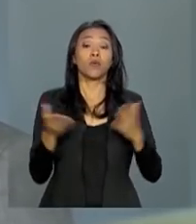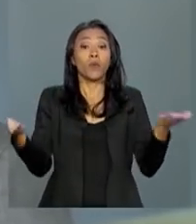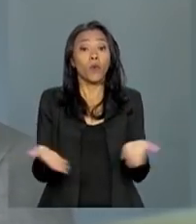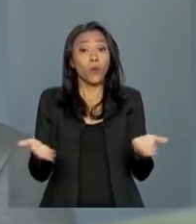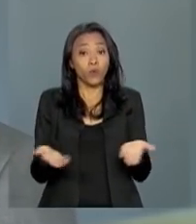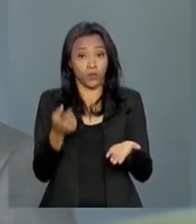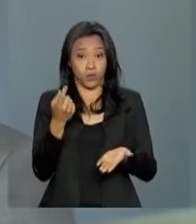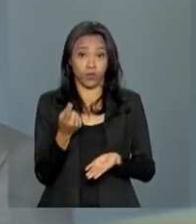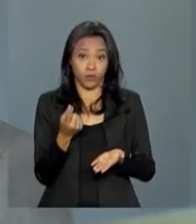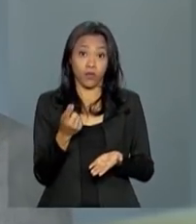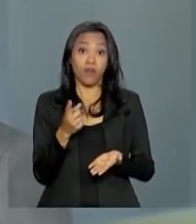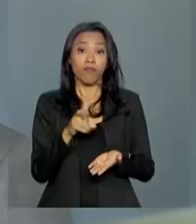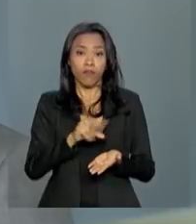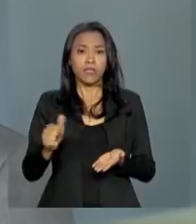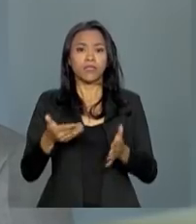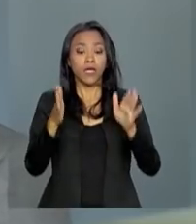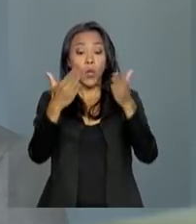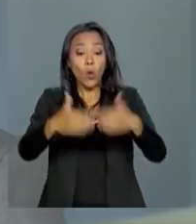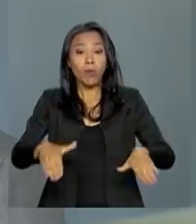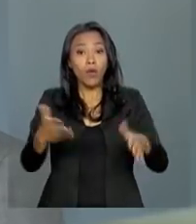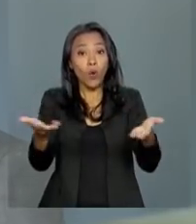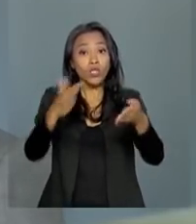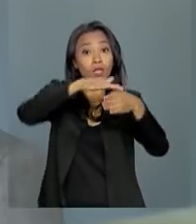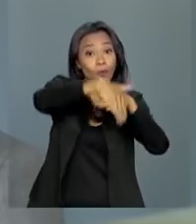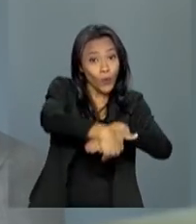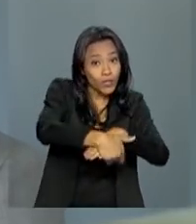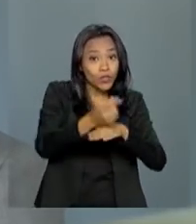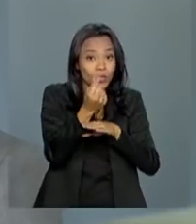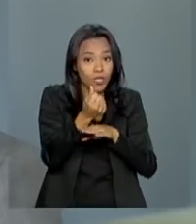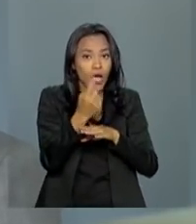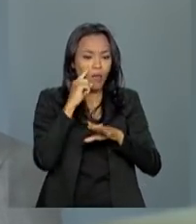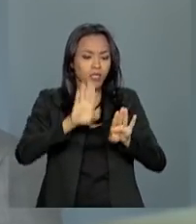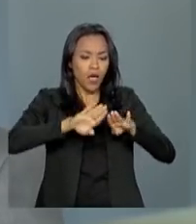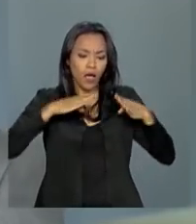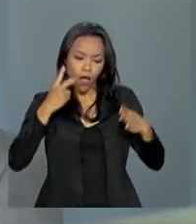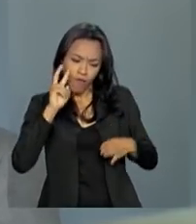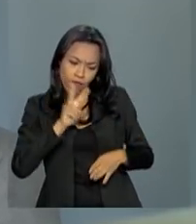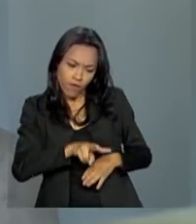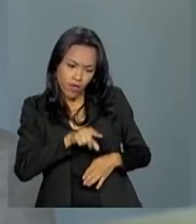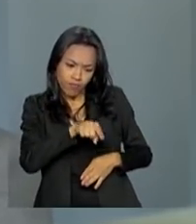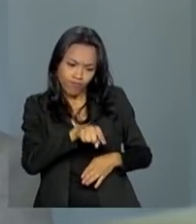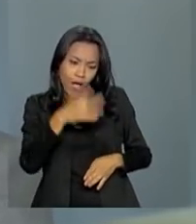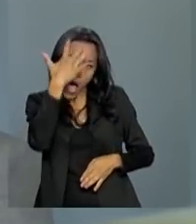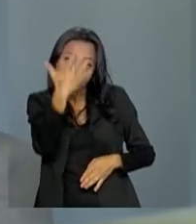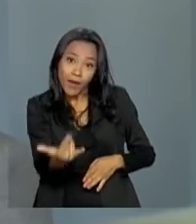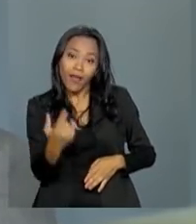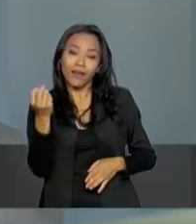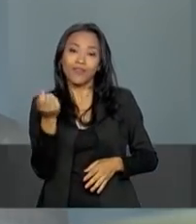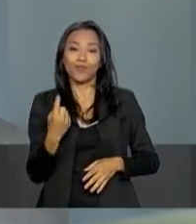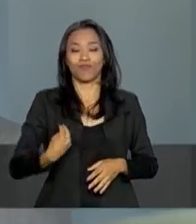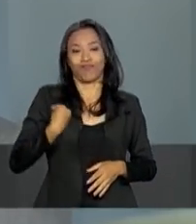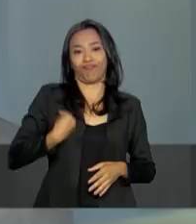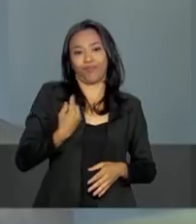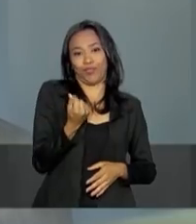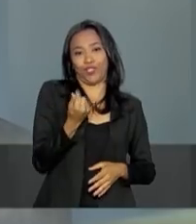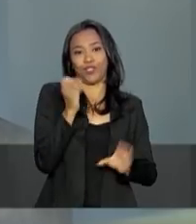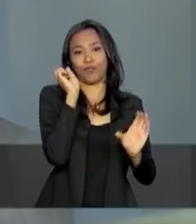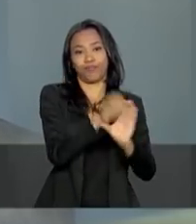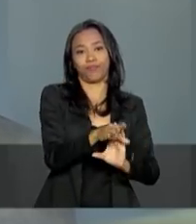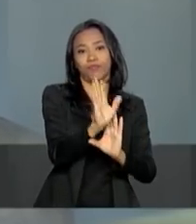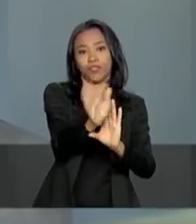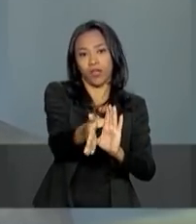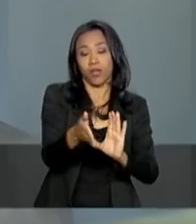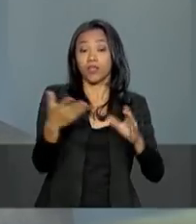compensados durante a noite e essas pessoas vão começar a verificar os recursos a partir de amanhã dia 9 como o volume de